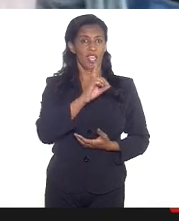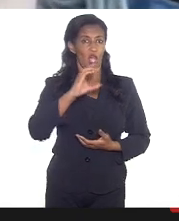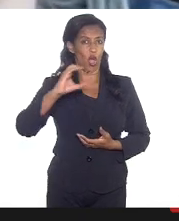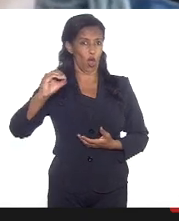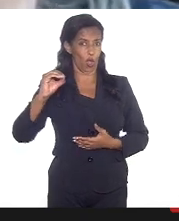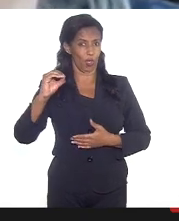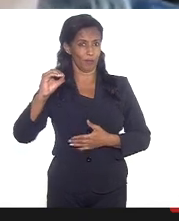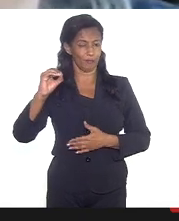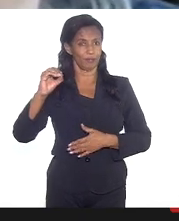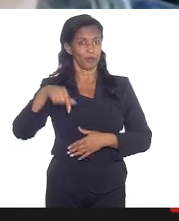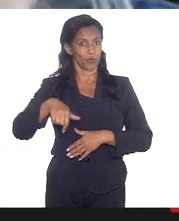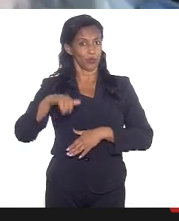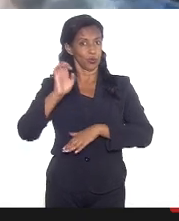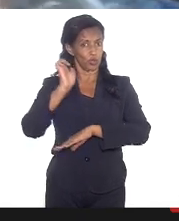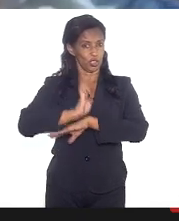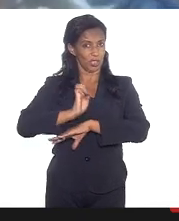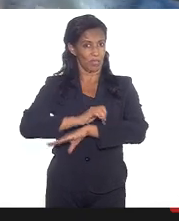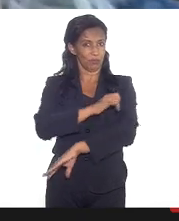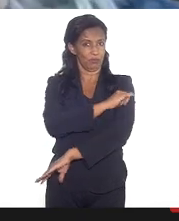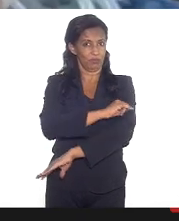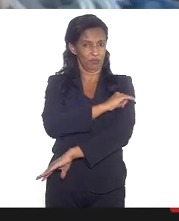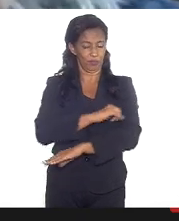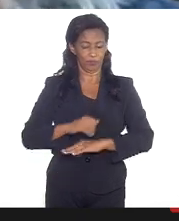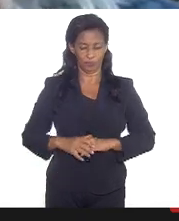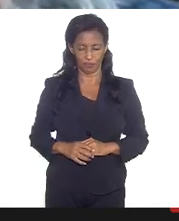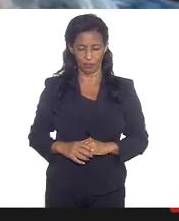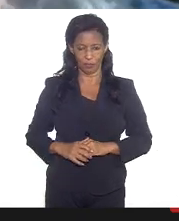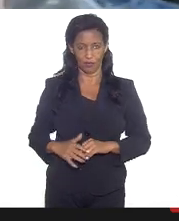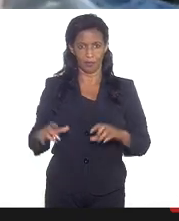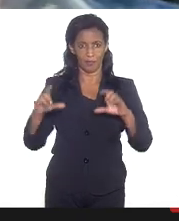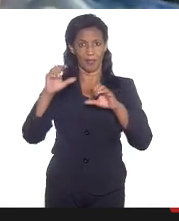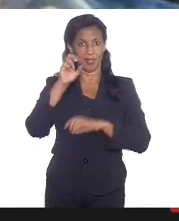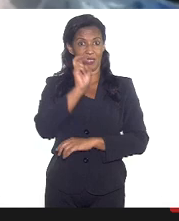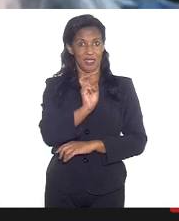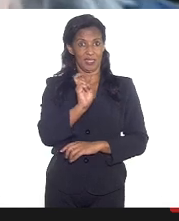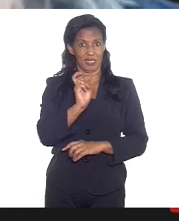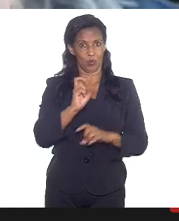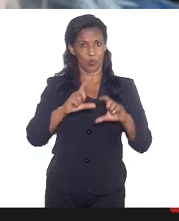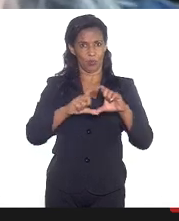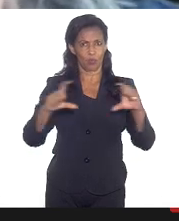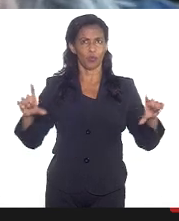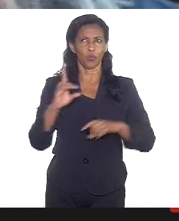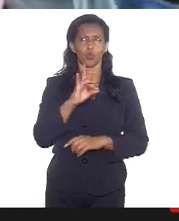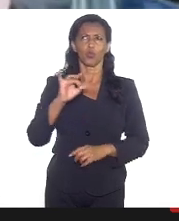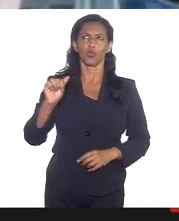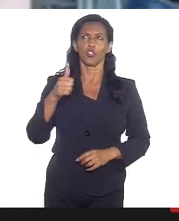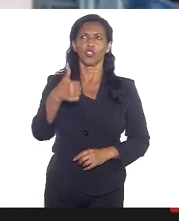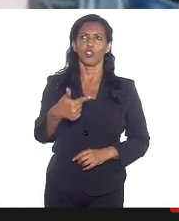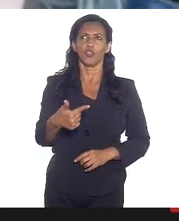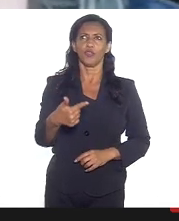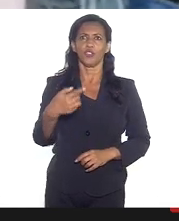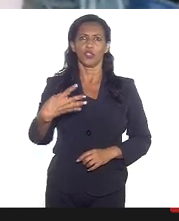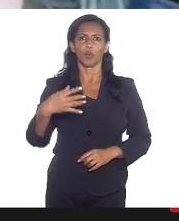Rio de Janeiro, parte 5, da data de 24 de janeiro